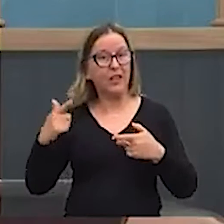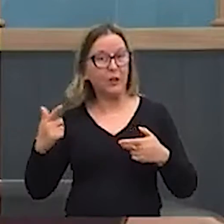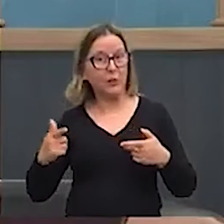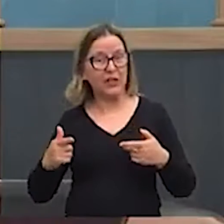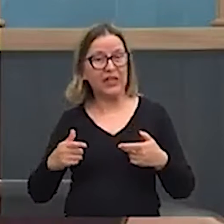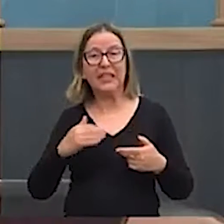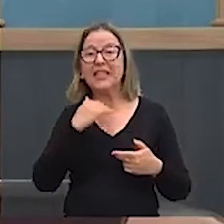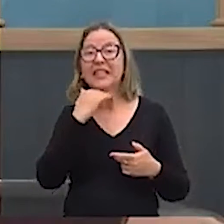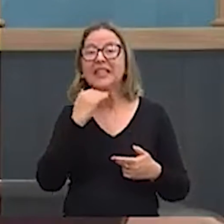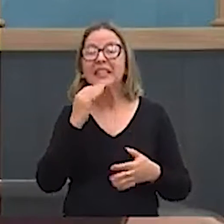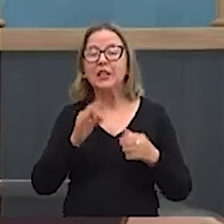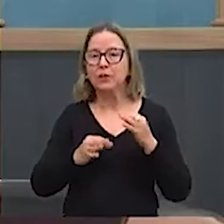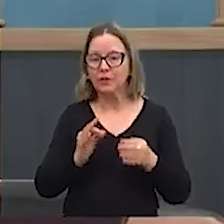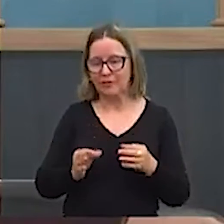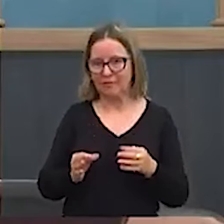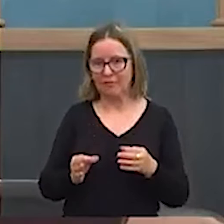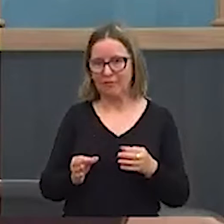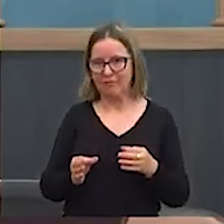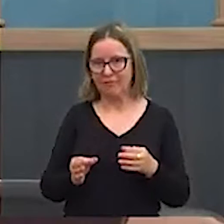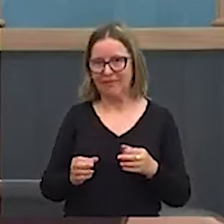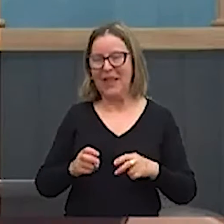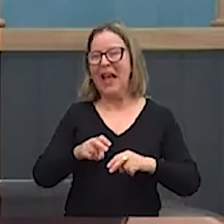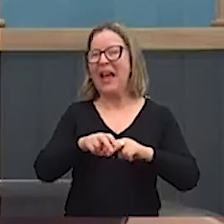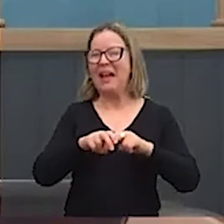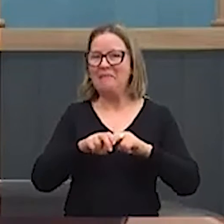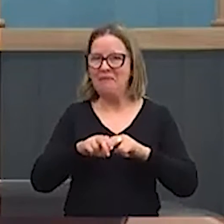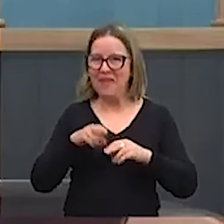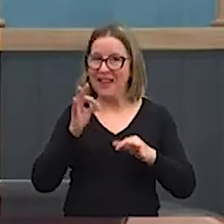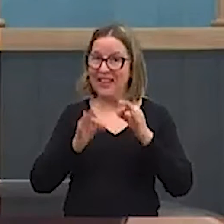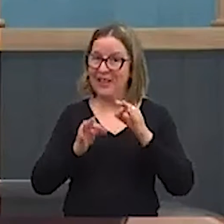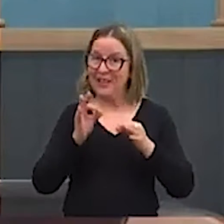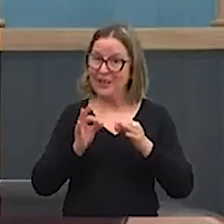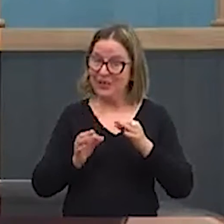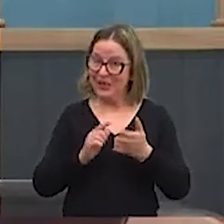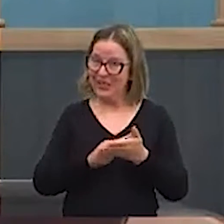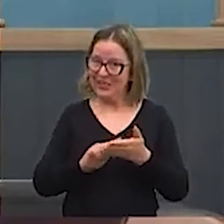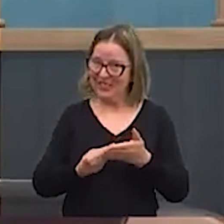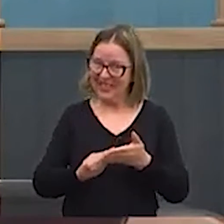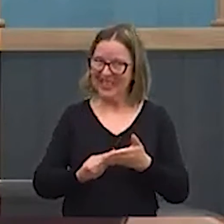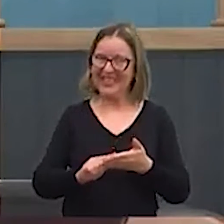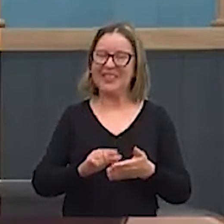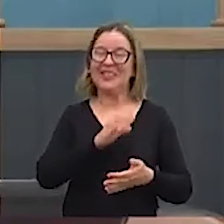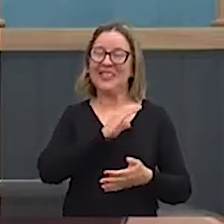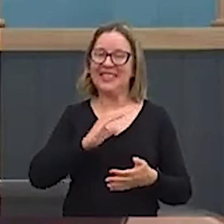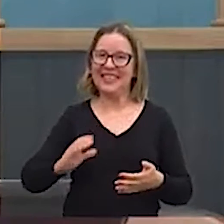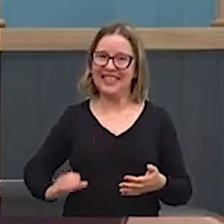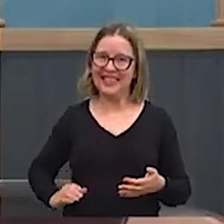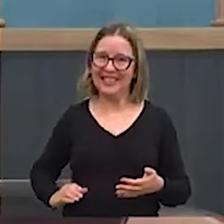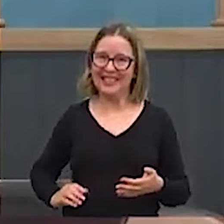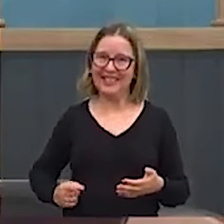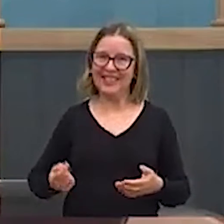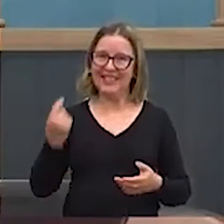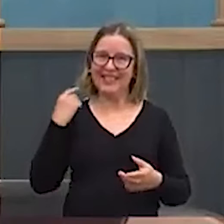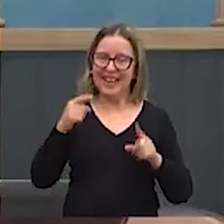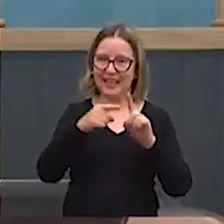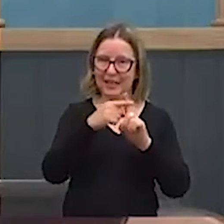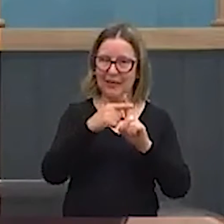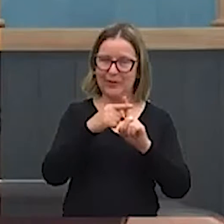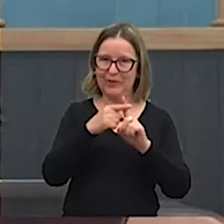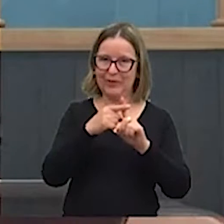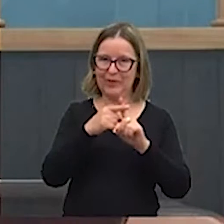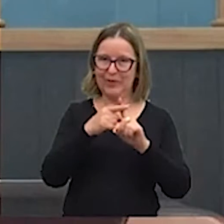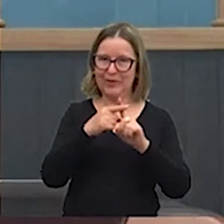Foi por causa da justificação de Cristo. O Senhor nos justificou ali na cruz, assumindo o